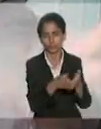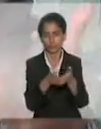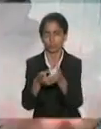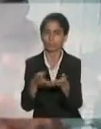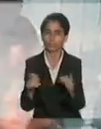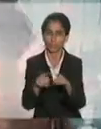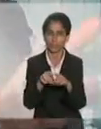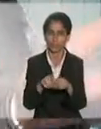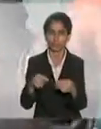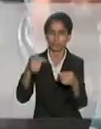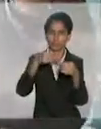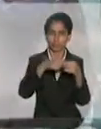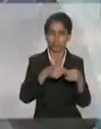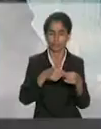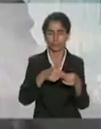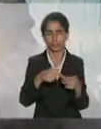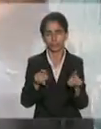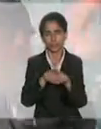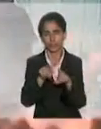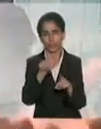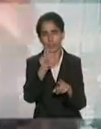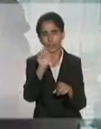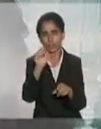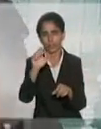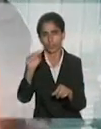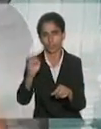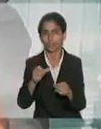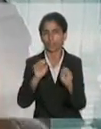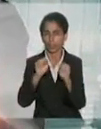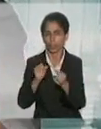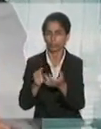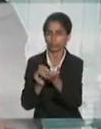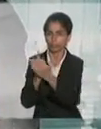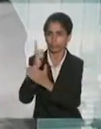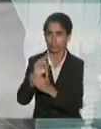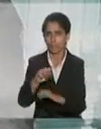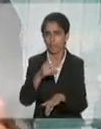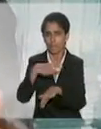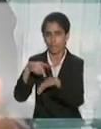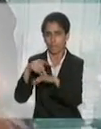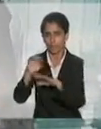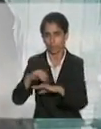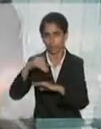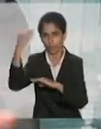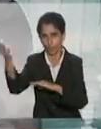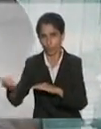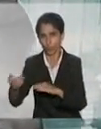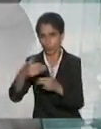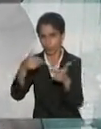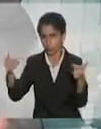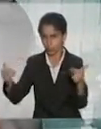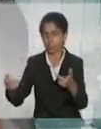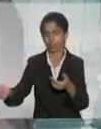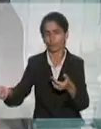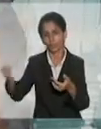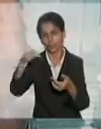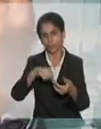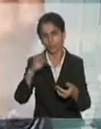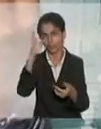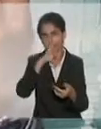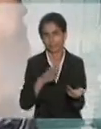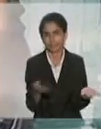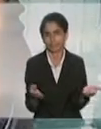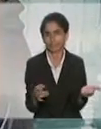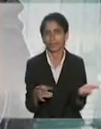gás, principalmente, para importar sem cobrar o imposto, que os estados regulamentam. Então, você tem